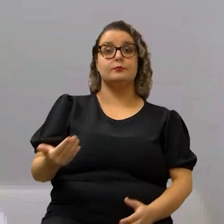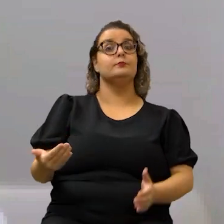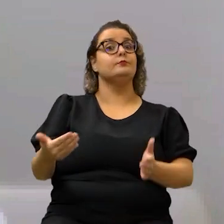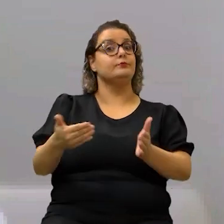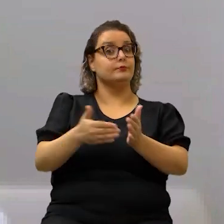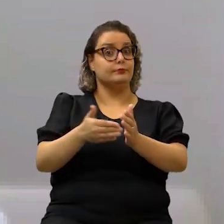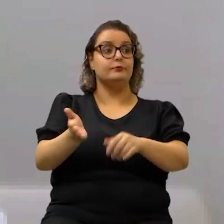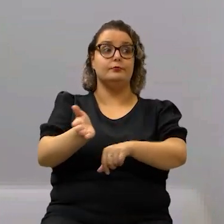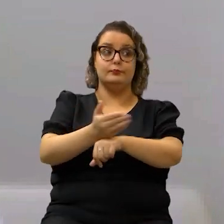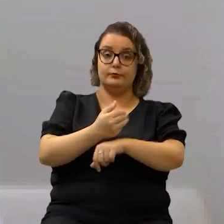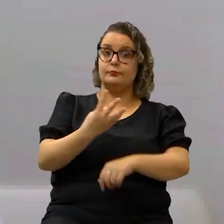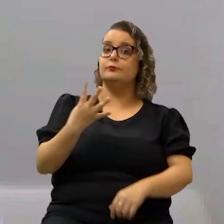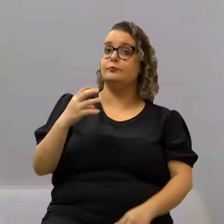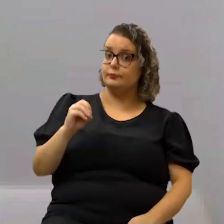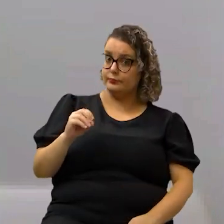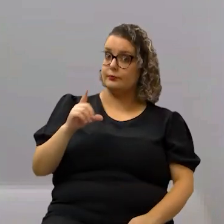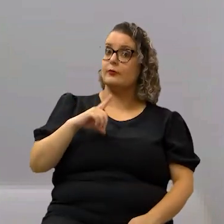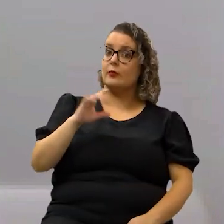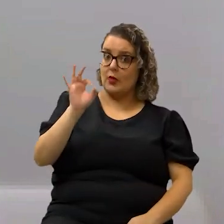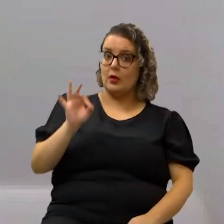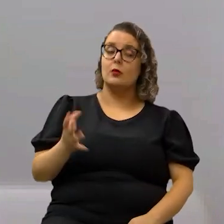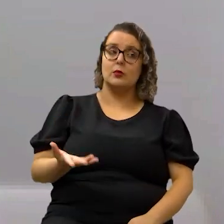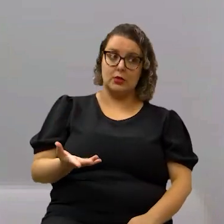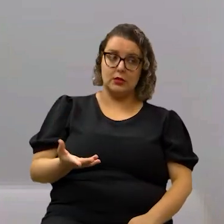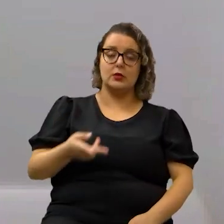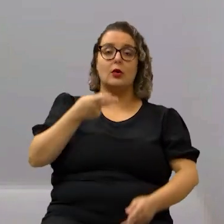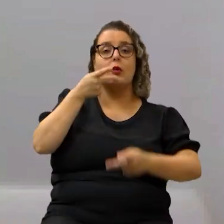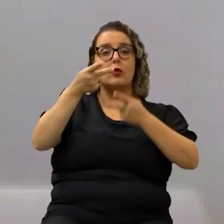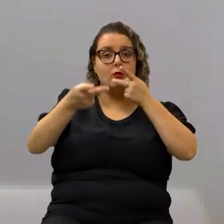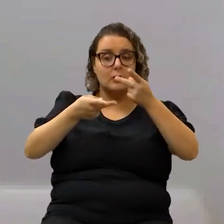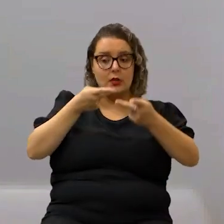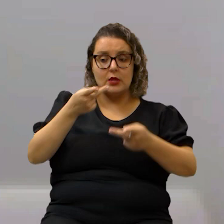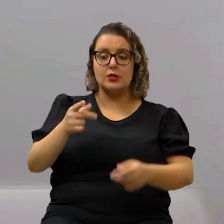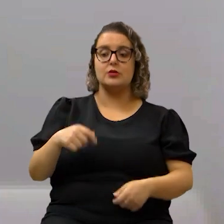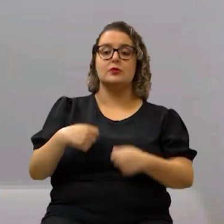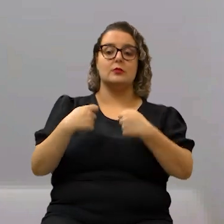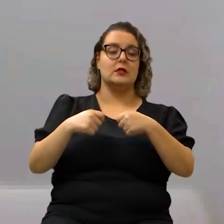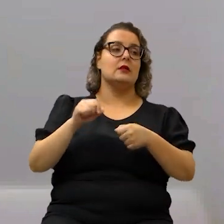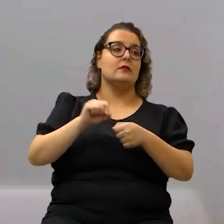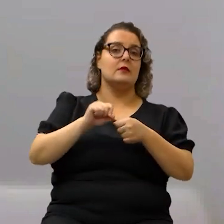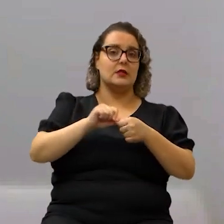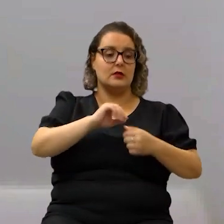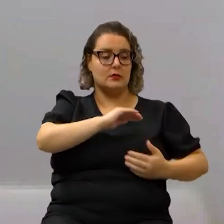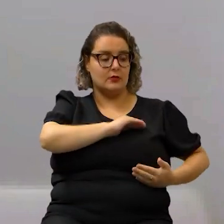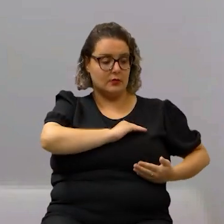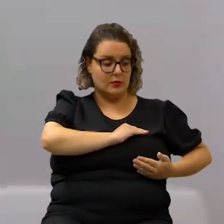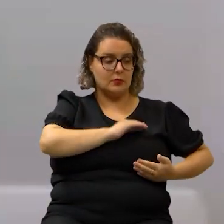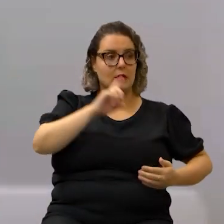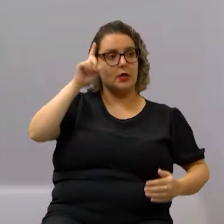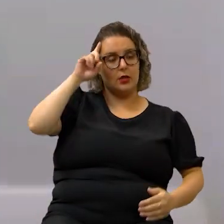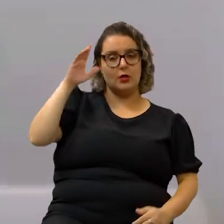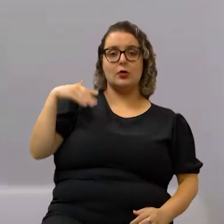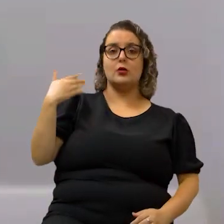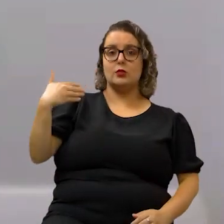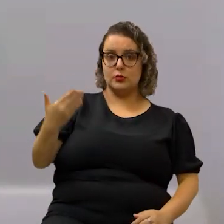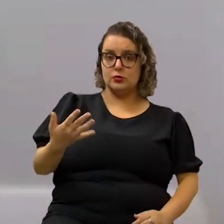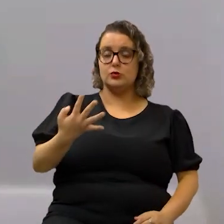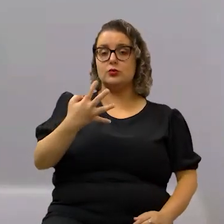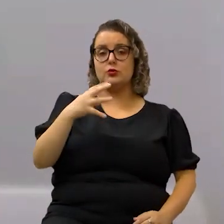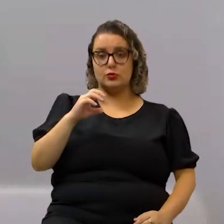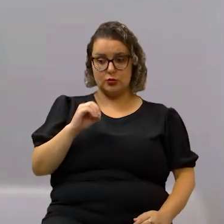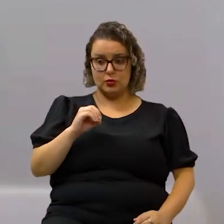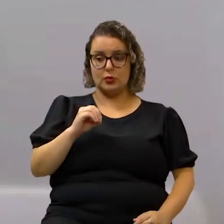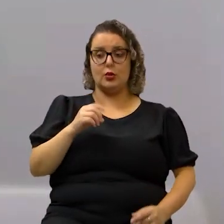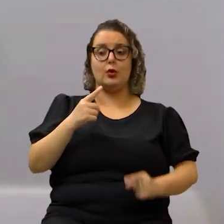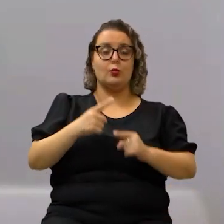Mas mesmo antes dos 40, existe a chance. Então, isso que eu estou dizendo de ter que fazer a mamografia de modo rotineiro a partir